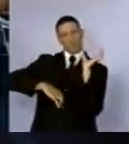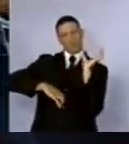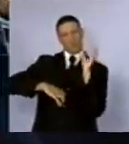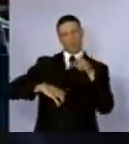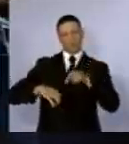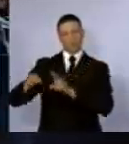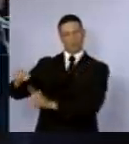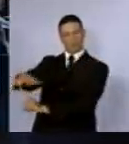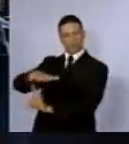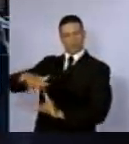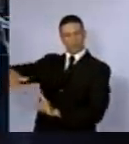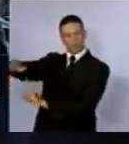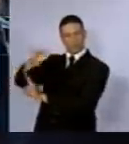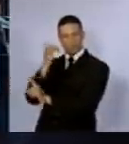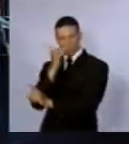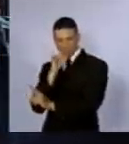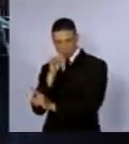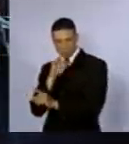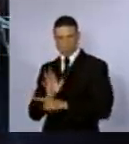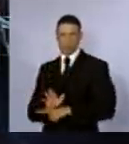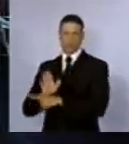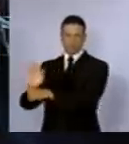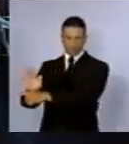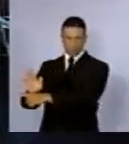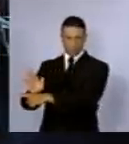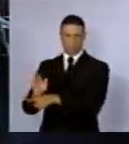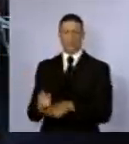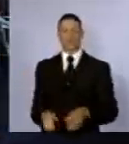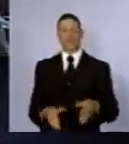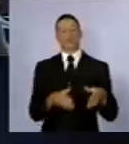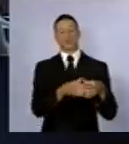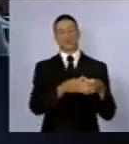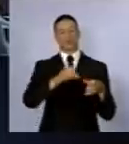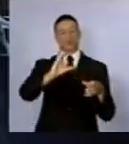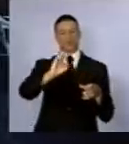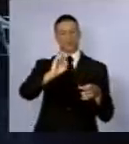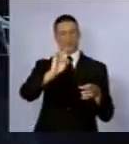de Bioeletromagnetismo. Né. Esse convênio com o CEPEL, nós tivemos